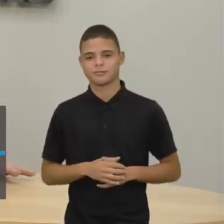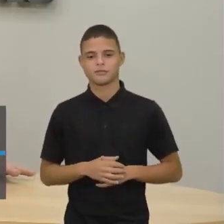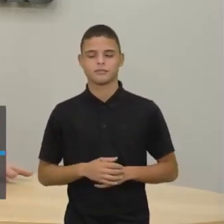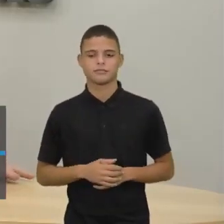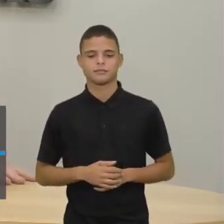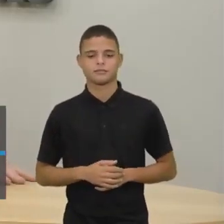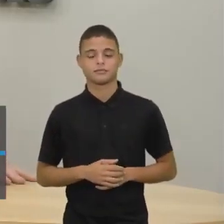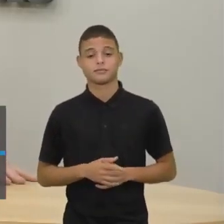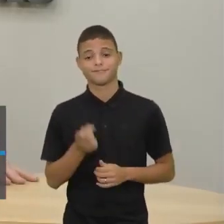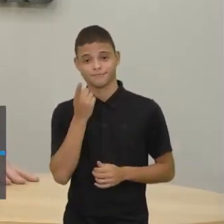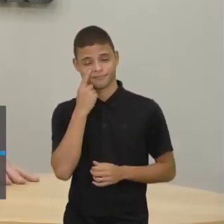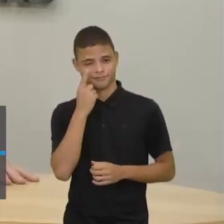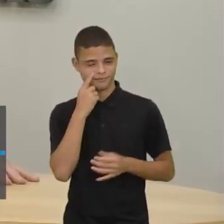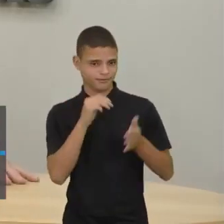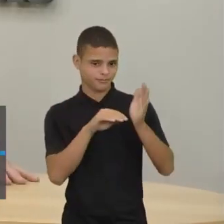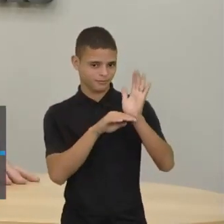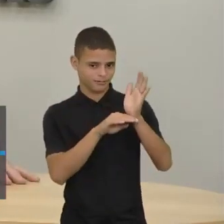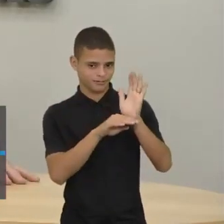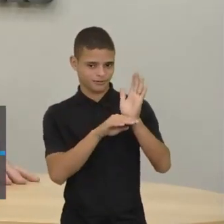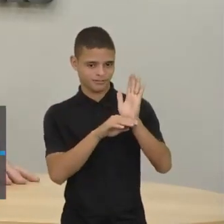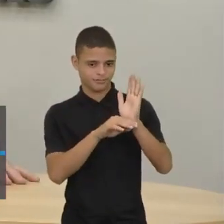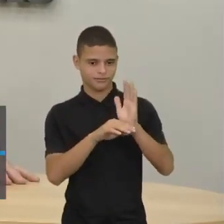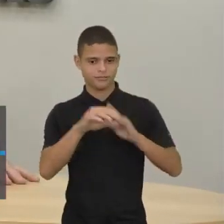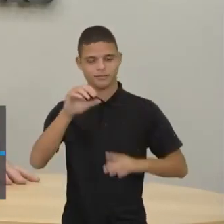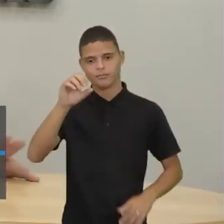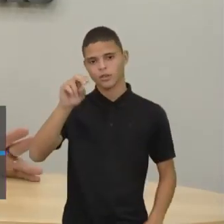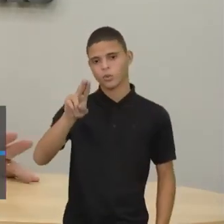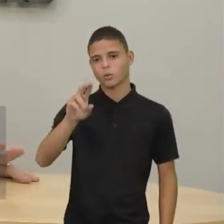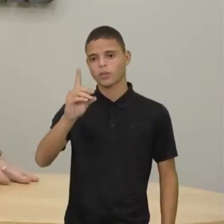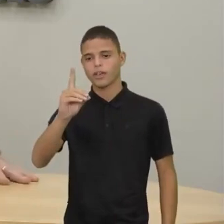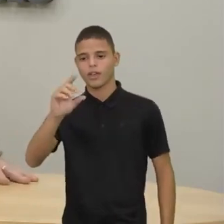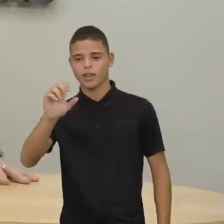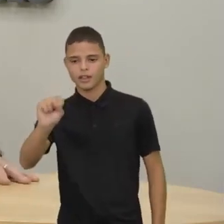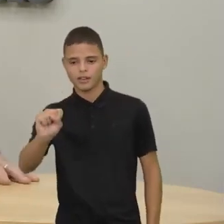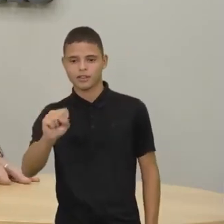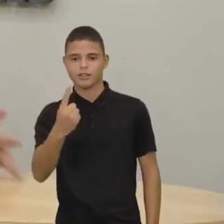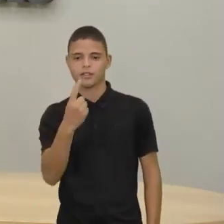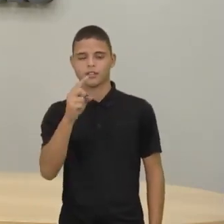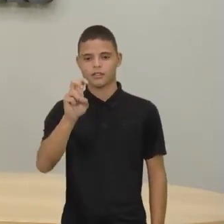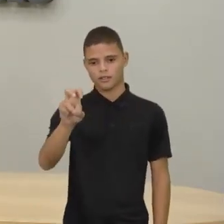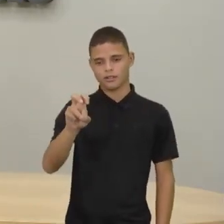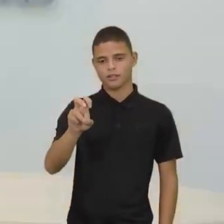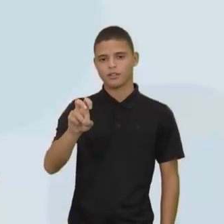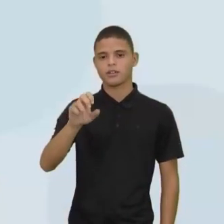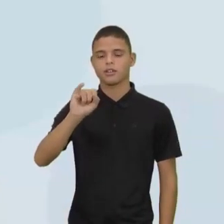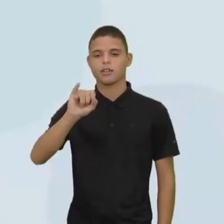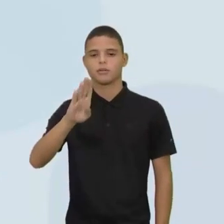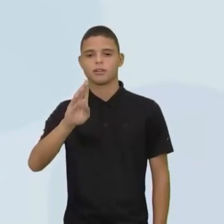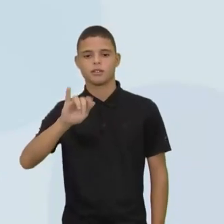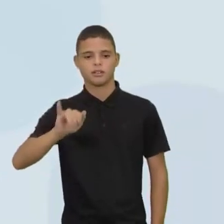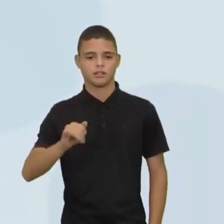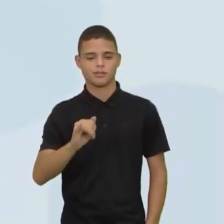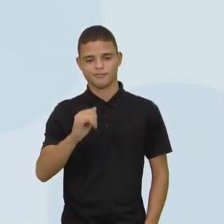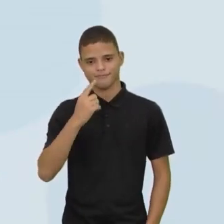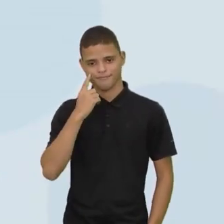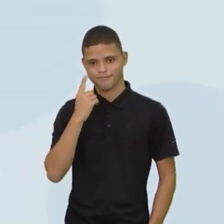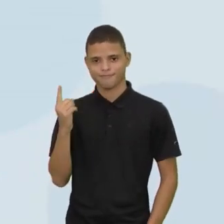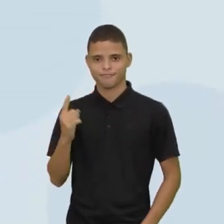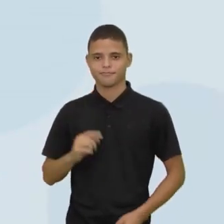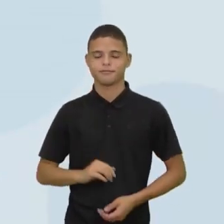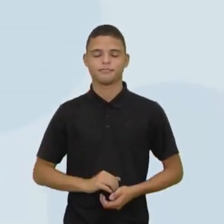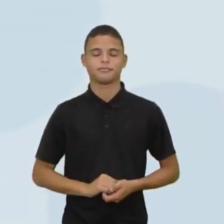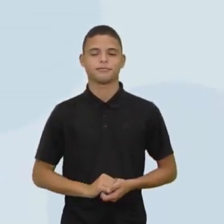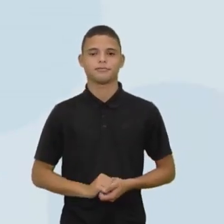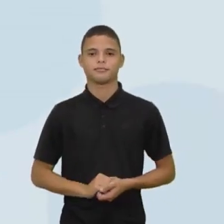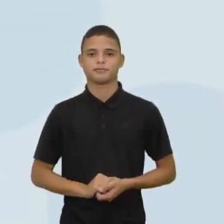asa, a gente assiste um vídeo, ODS 15, Vida Terrestre, IBGE Explica, daqui a pouco retornamos.